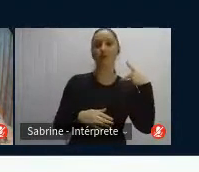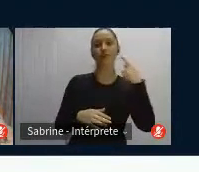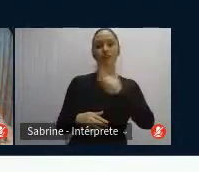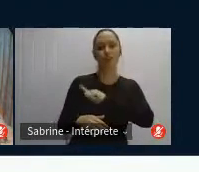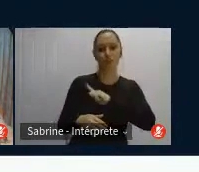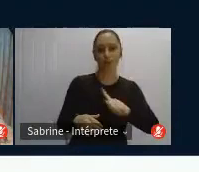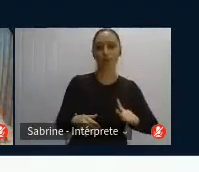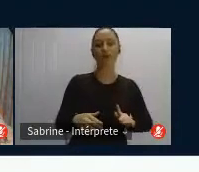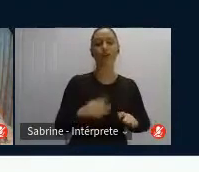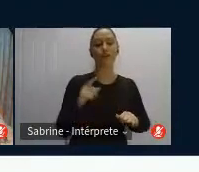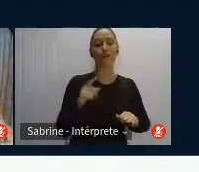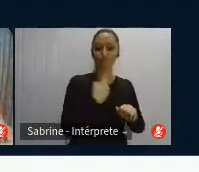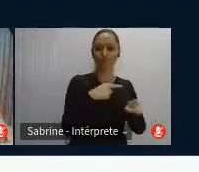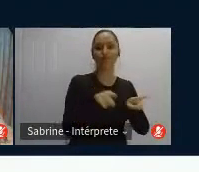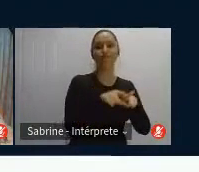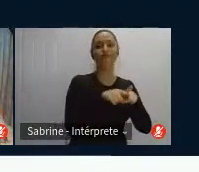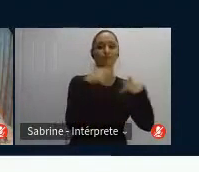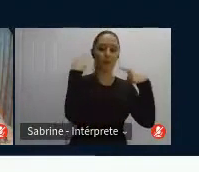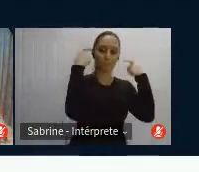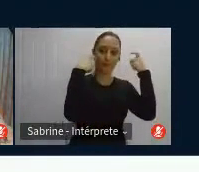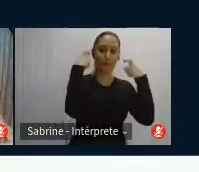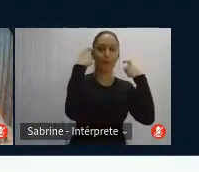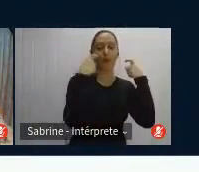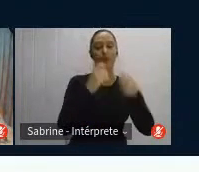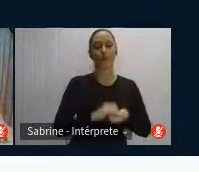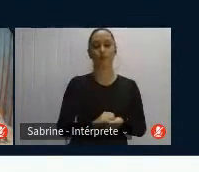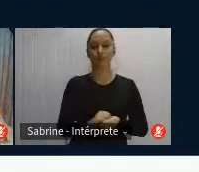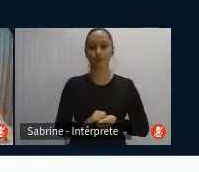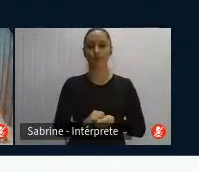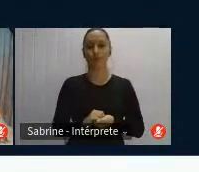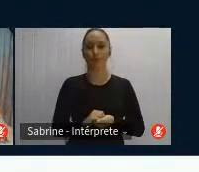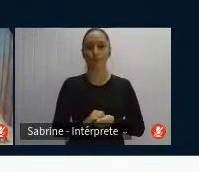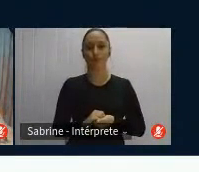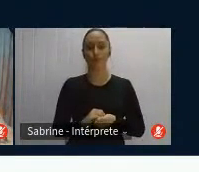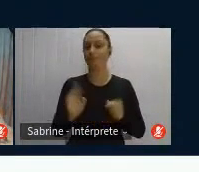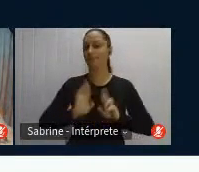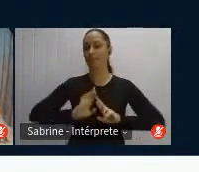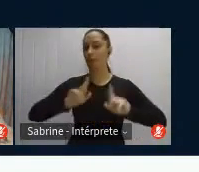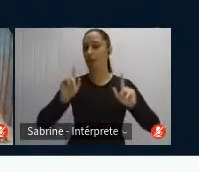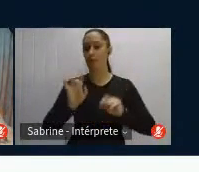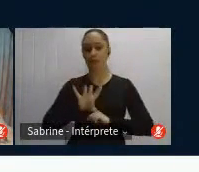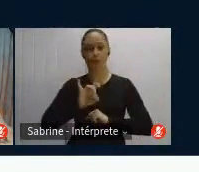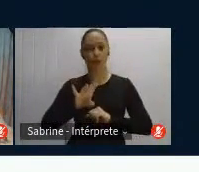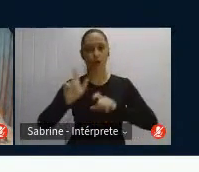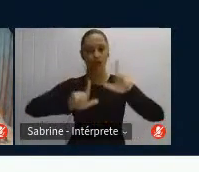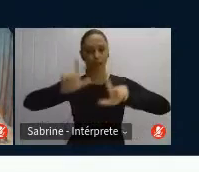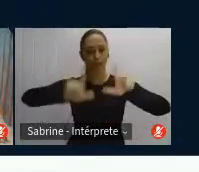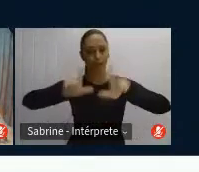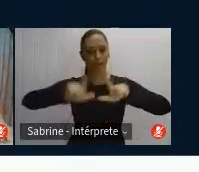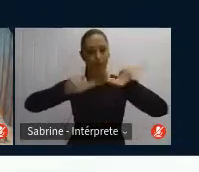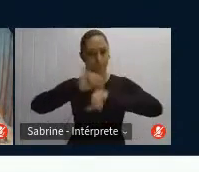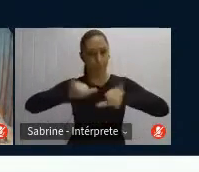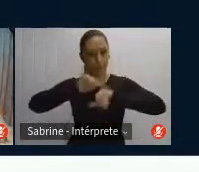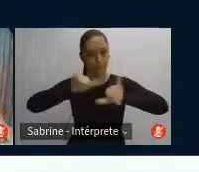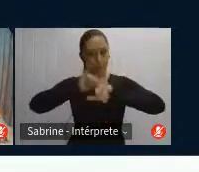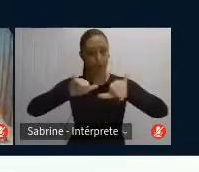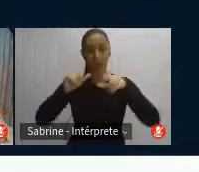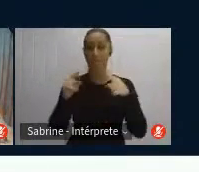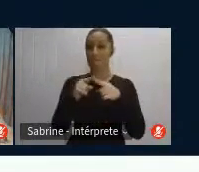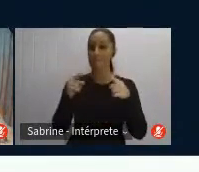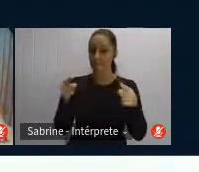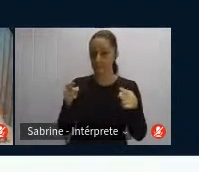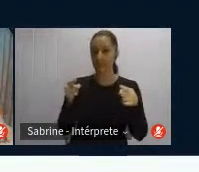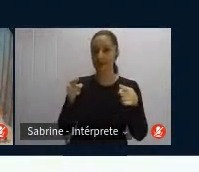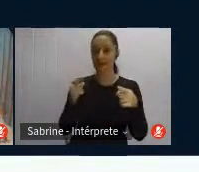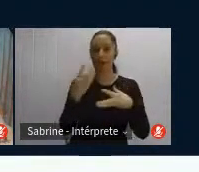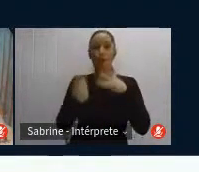assim, né, não só os noticiários, mas também refletindo sobre o nosso cotidiano, o quanto que ele foi